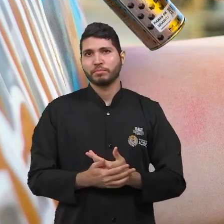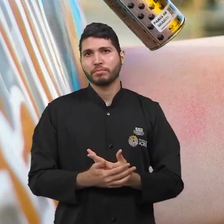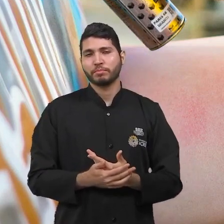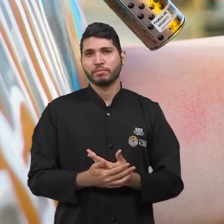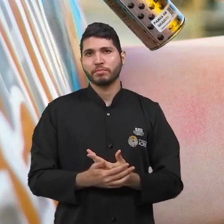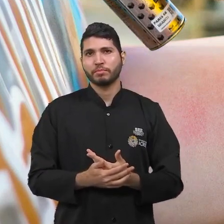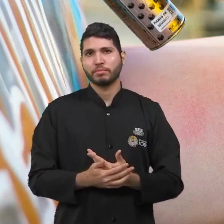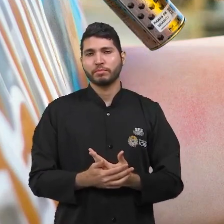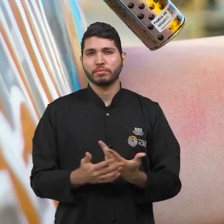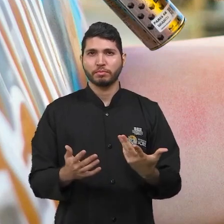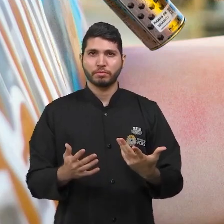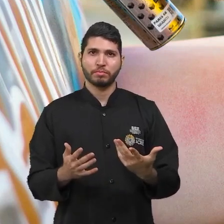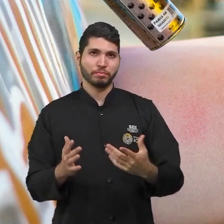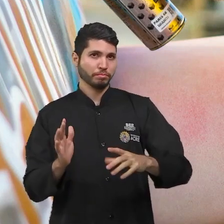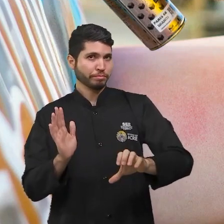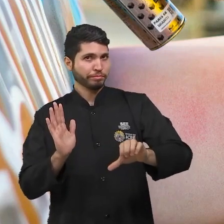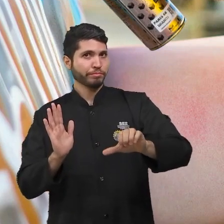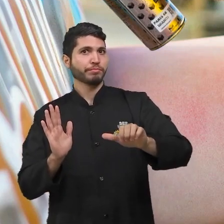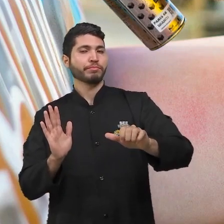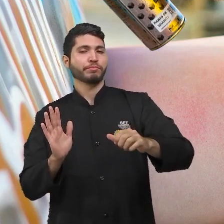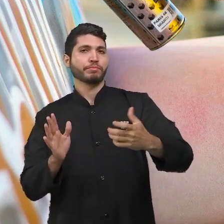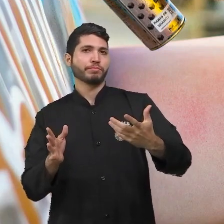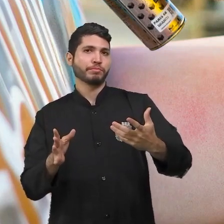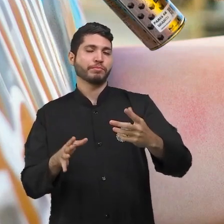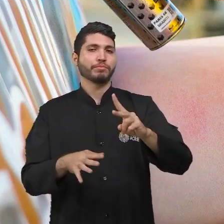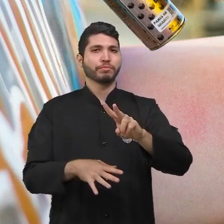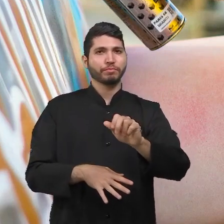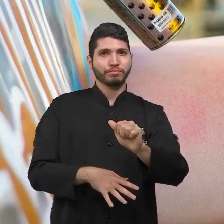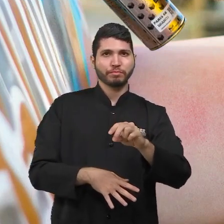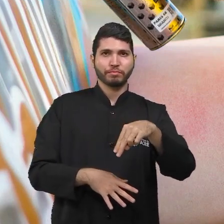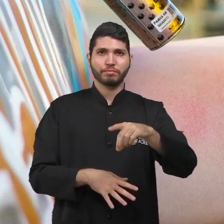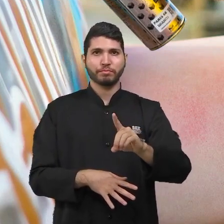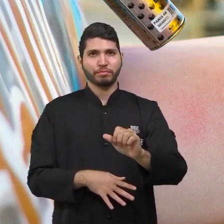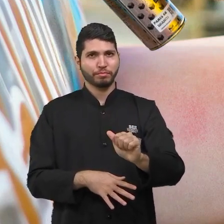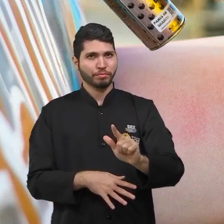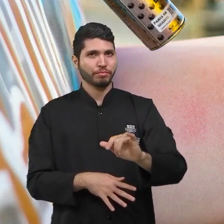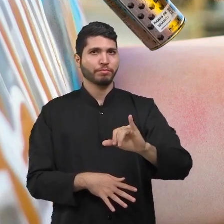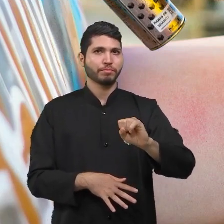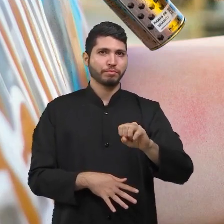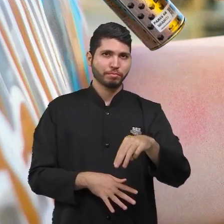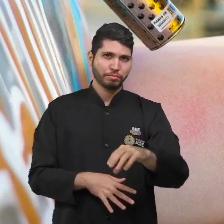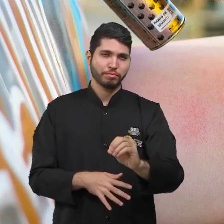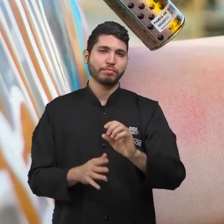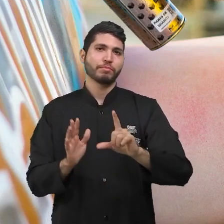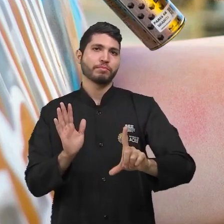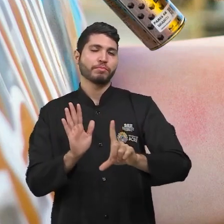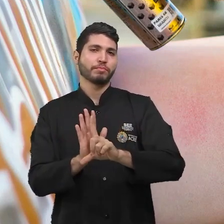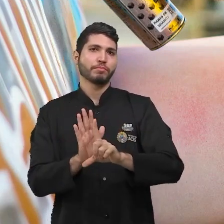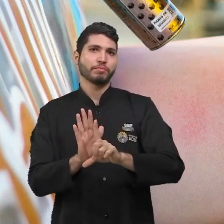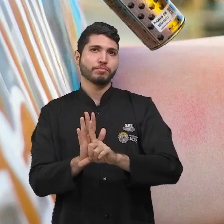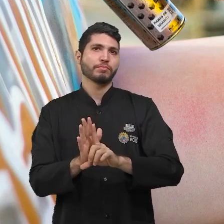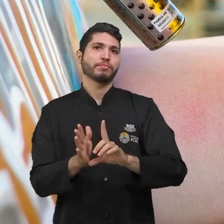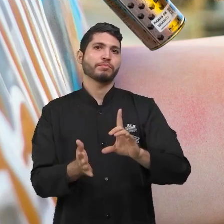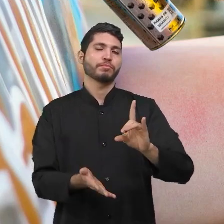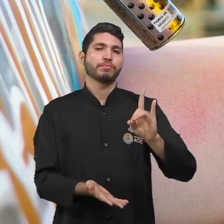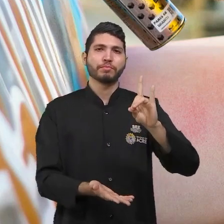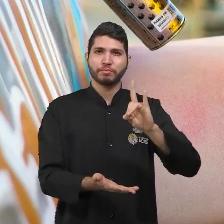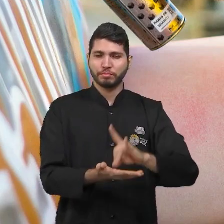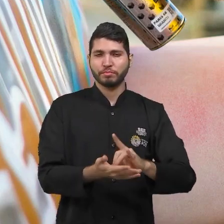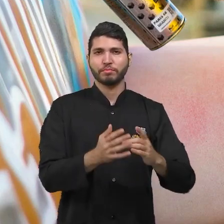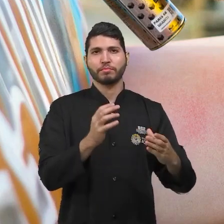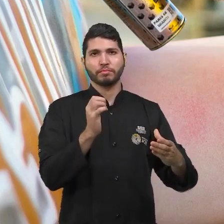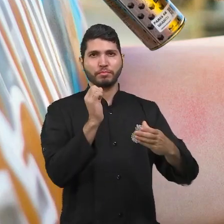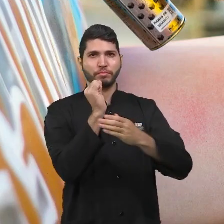promovendo ou provocando mesmo um vandalismo. Então, a lei, ela existe para